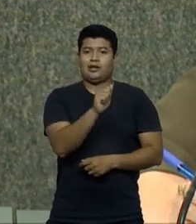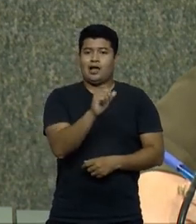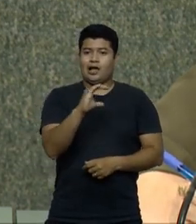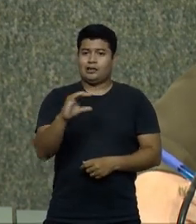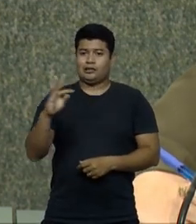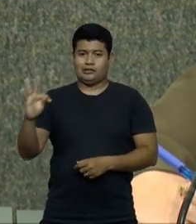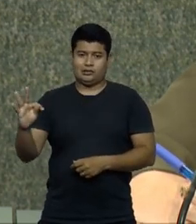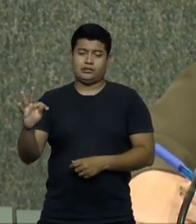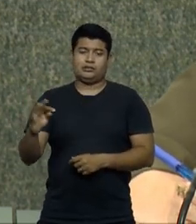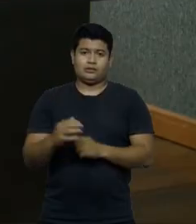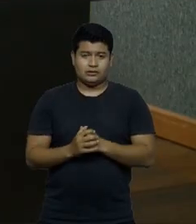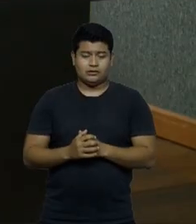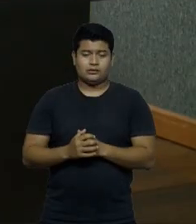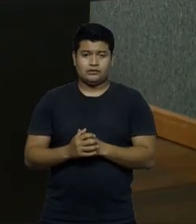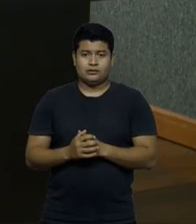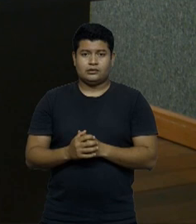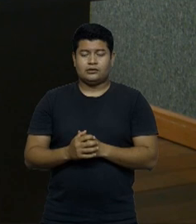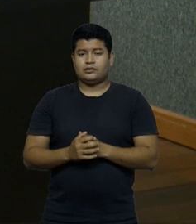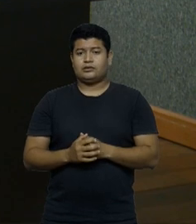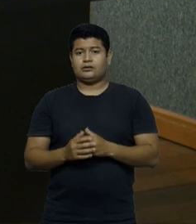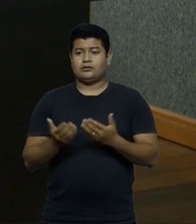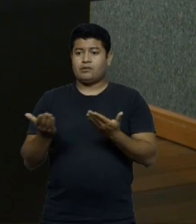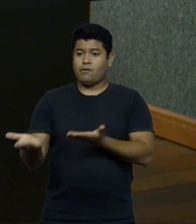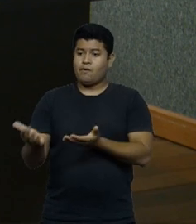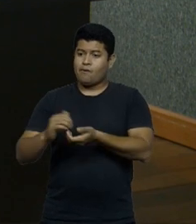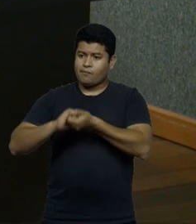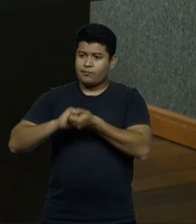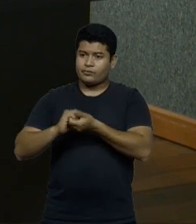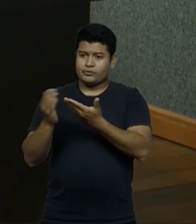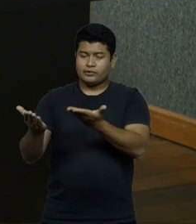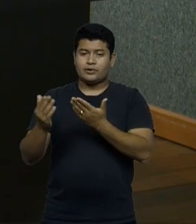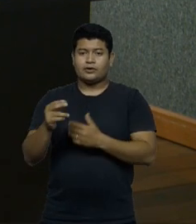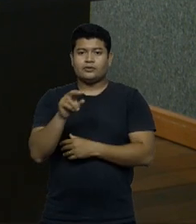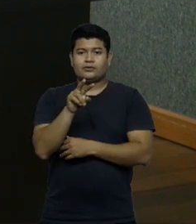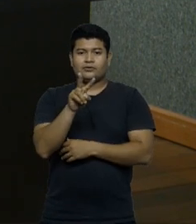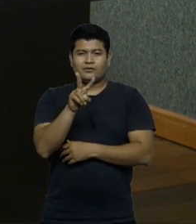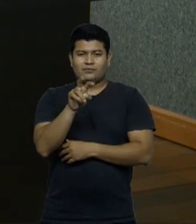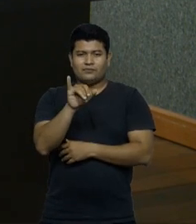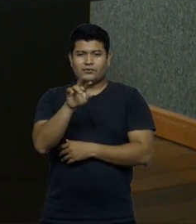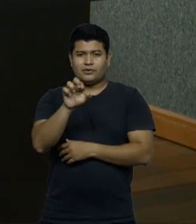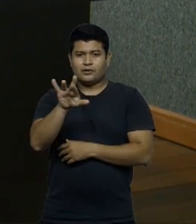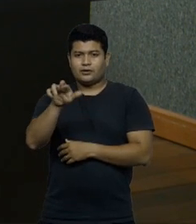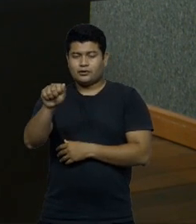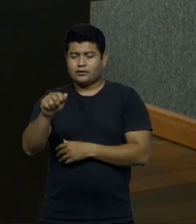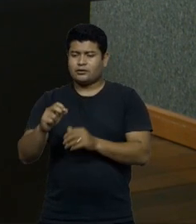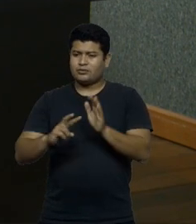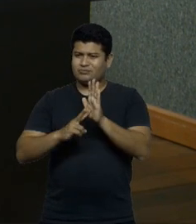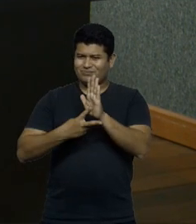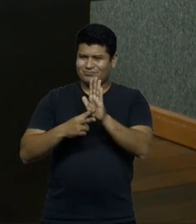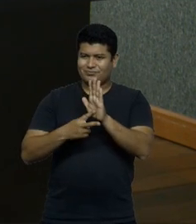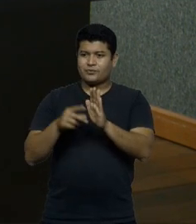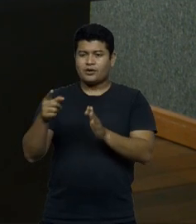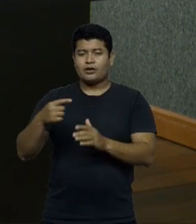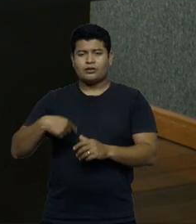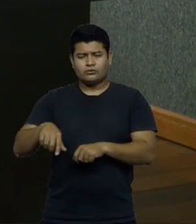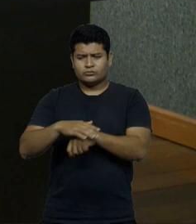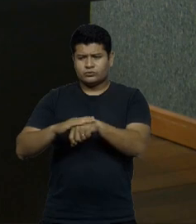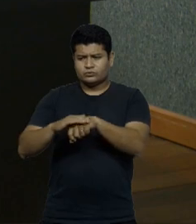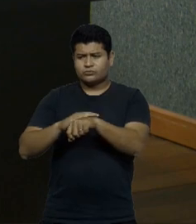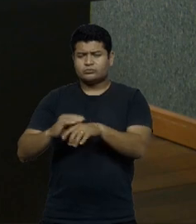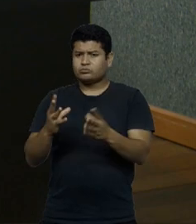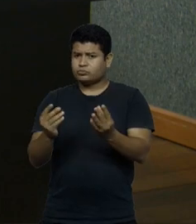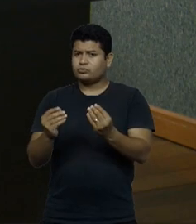o complemento ao Vieira do sindicato que tem também Temos dialogado bastante nessa trajetória